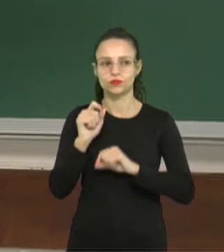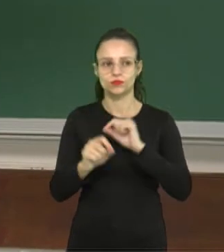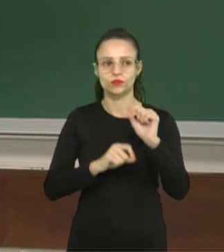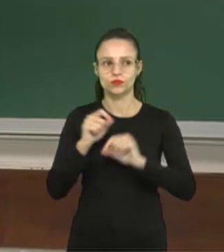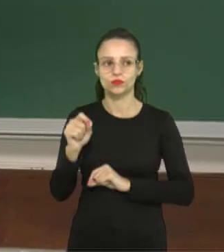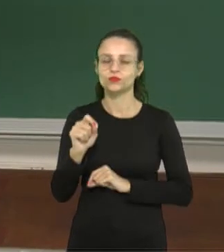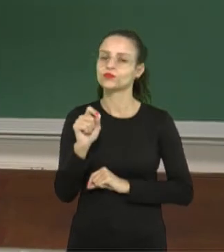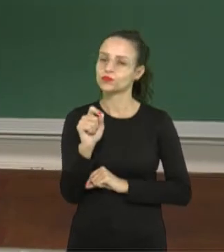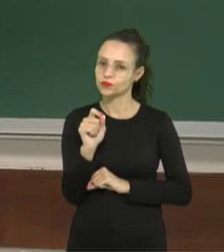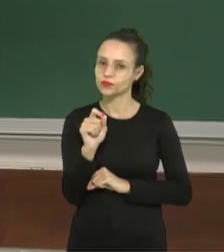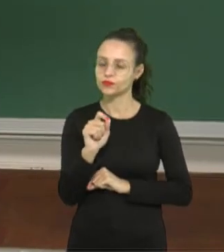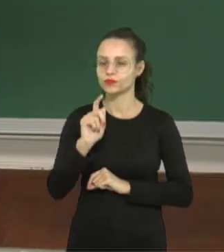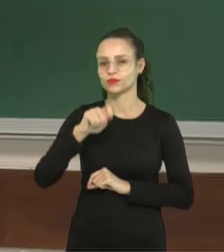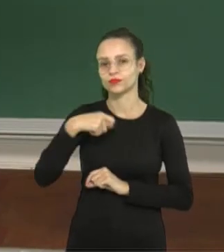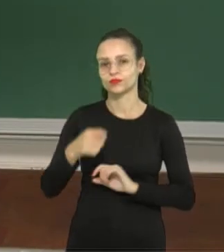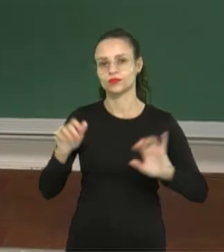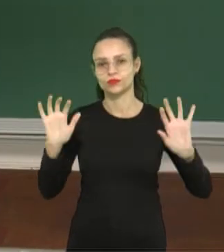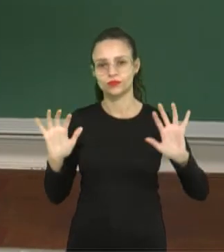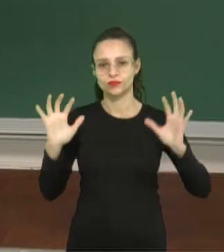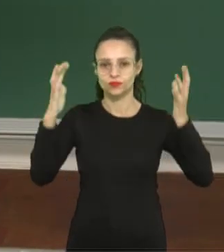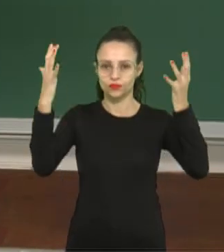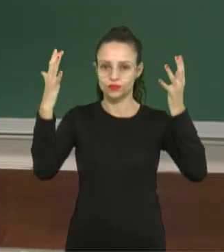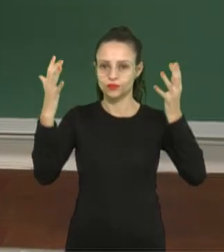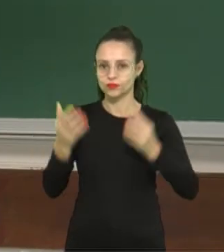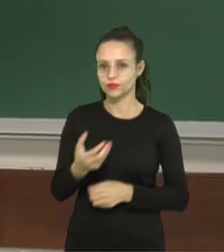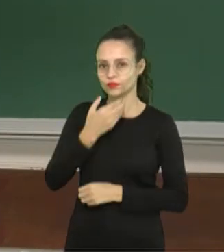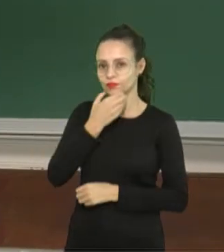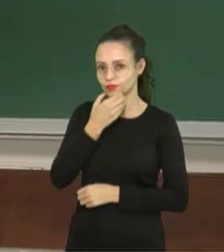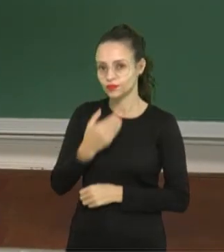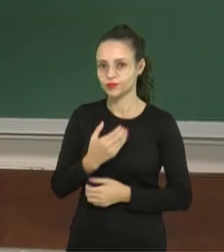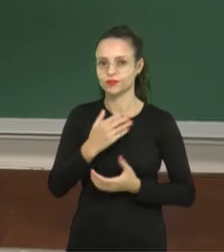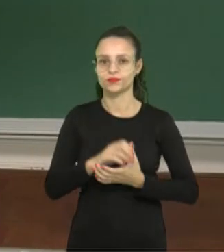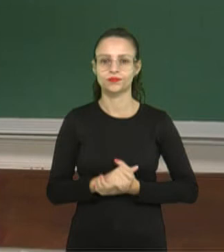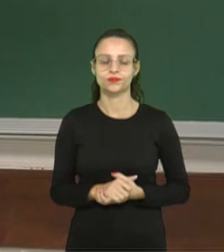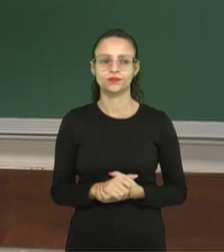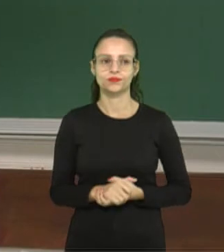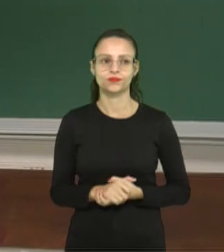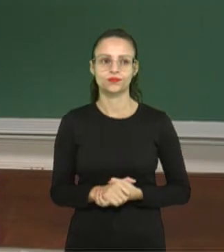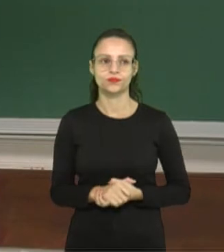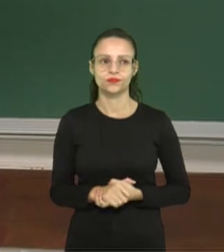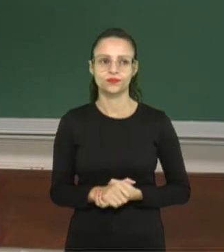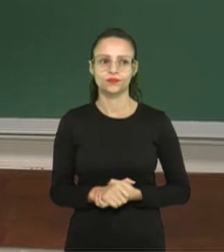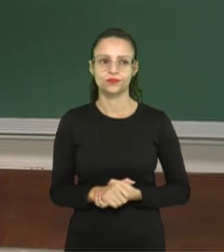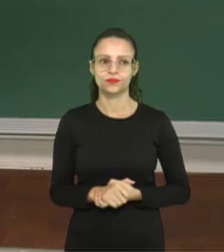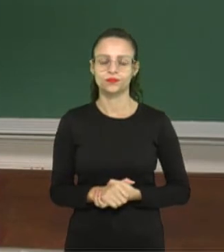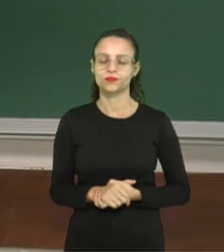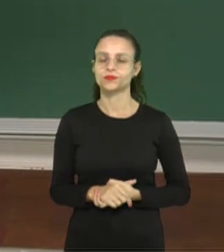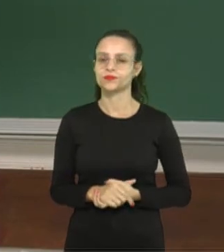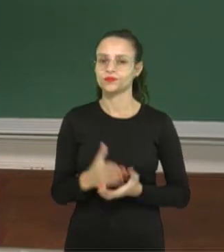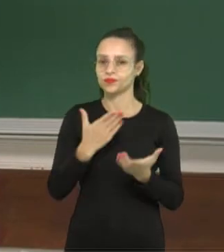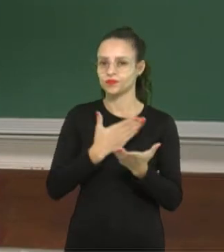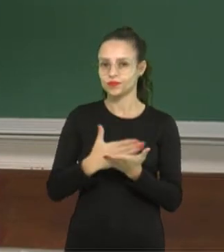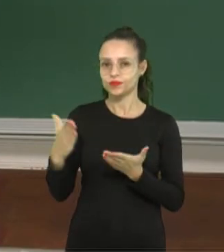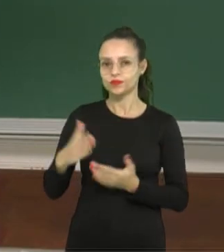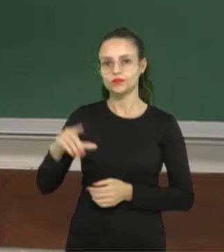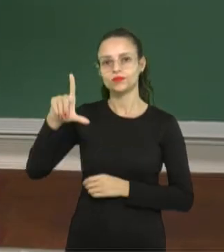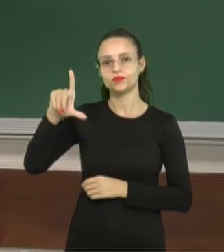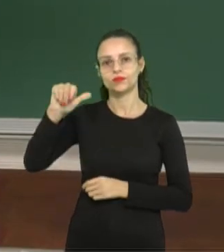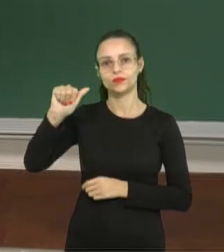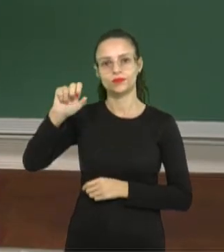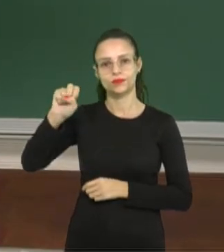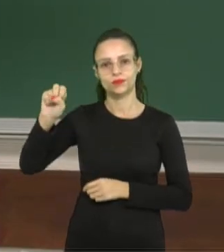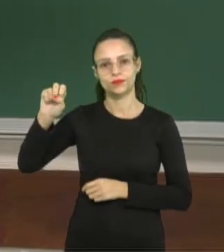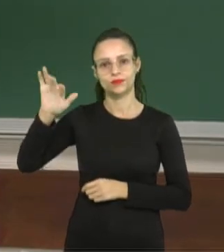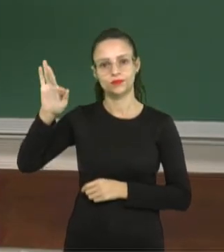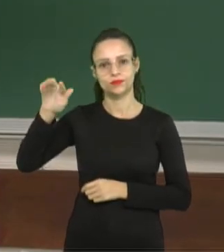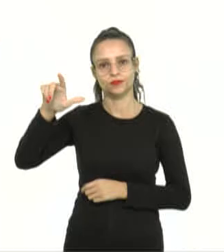Navidad, sobre as festividades de final de ano, de Natal. Bien? Vamos ver então, começando sobre Las